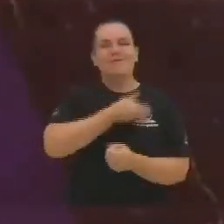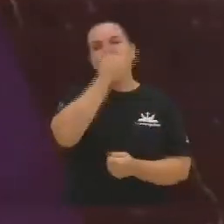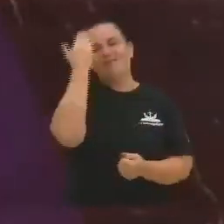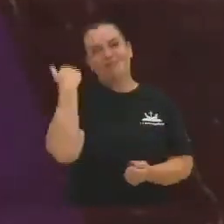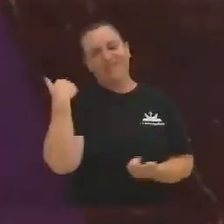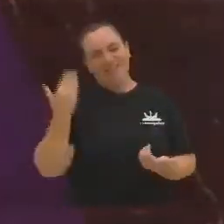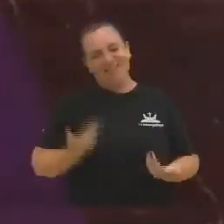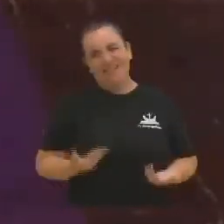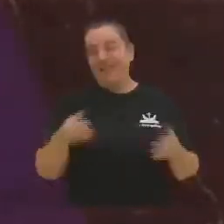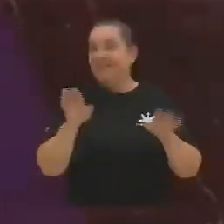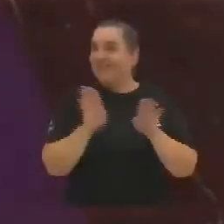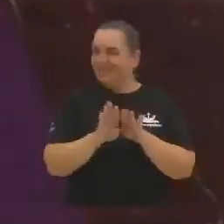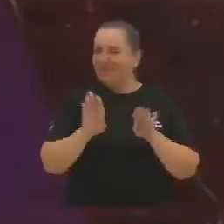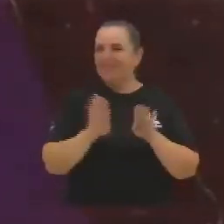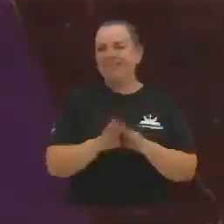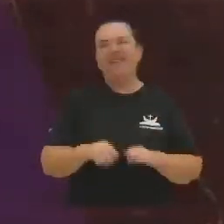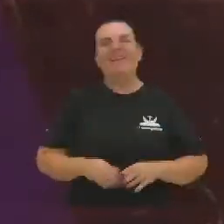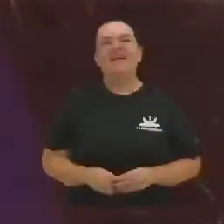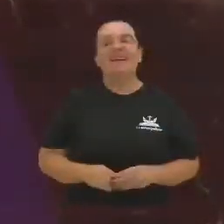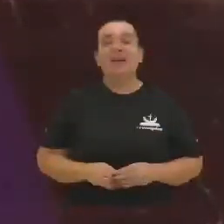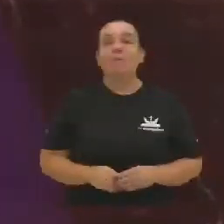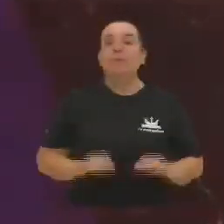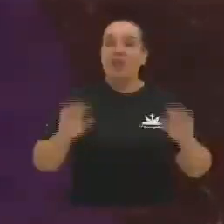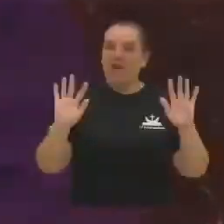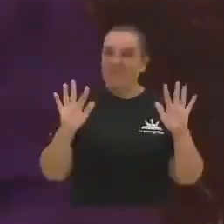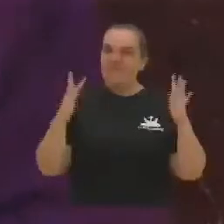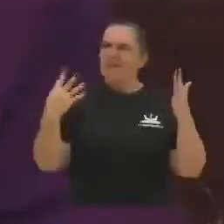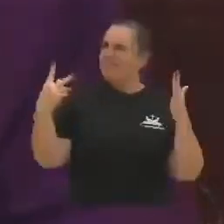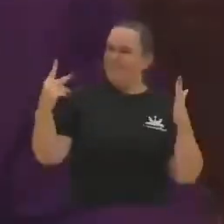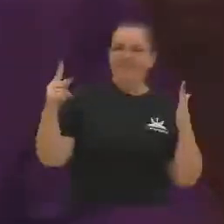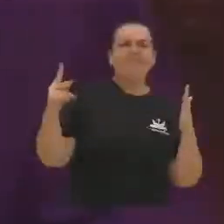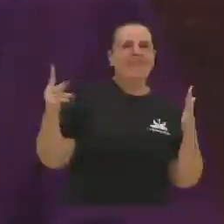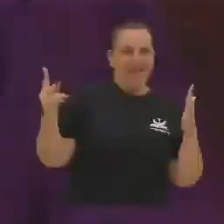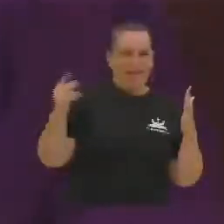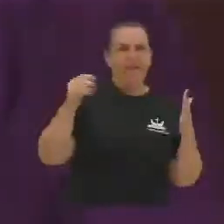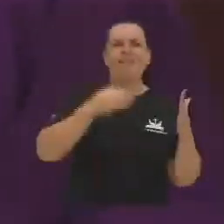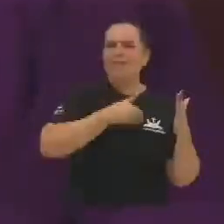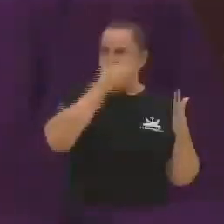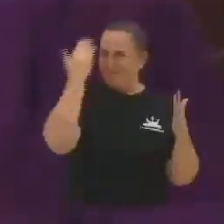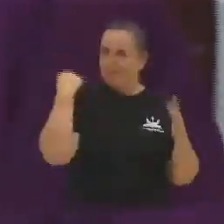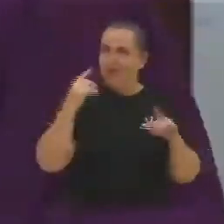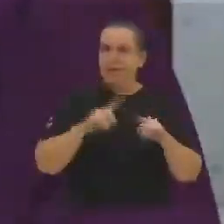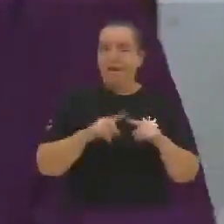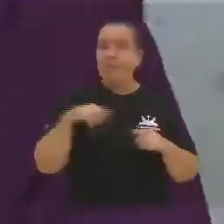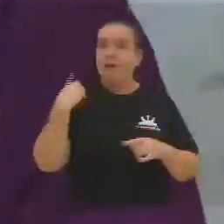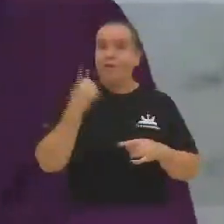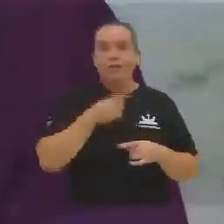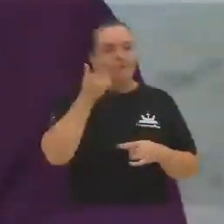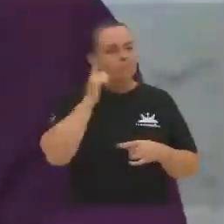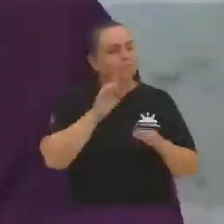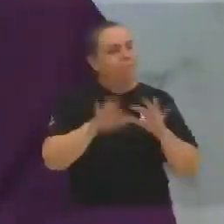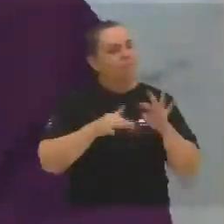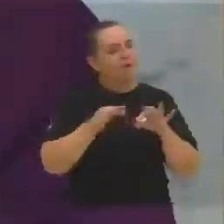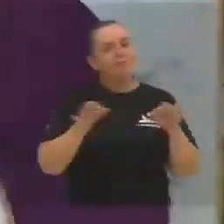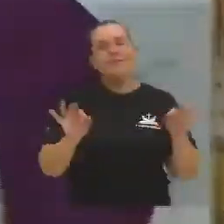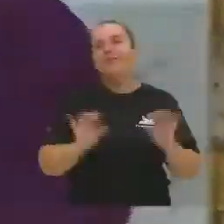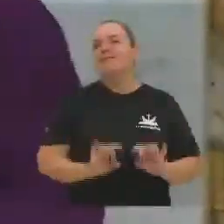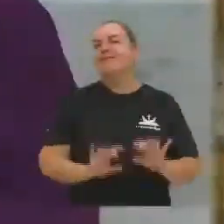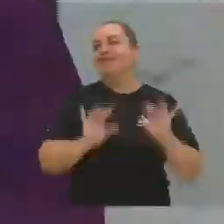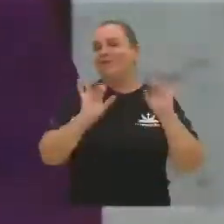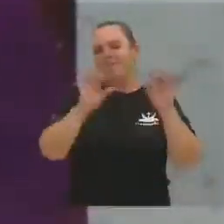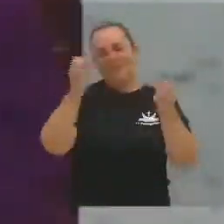Maria. E sabemos que a festa é dela, mas quem ganha somos nós. Os presentes